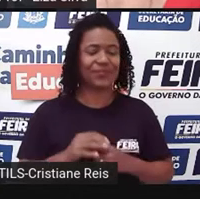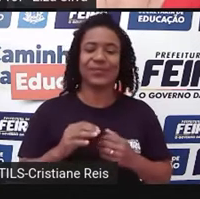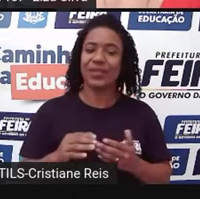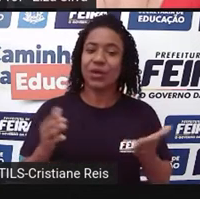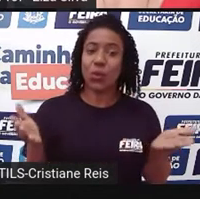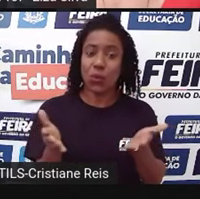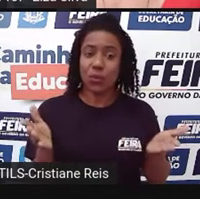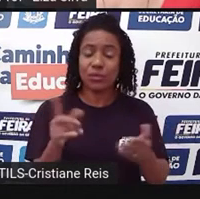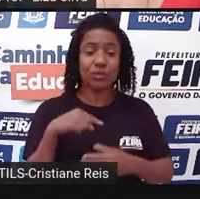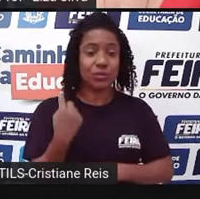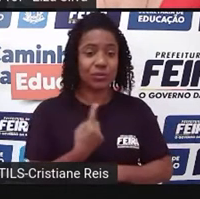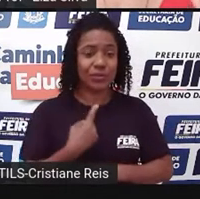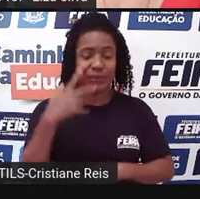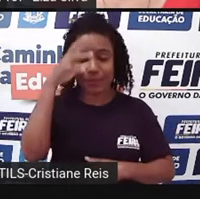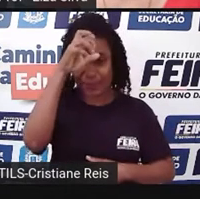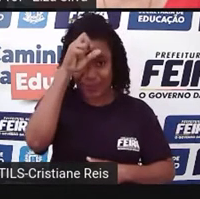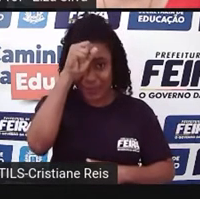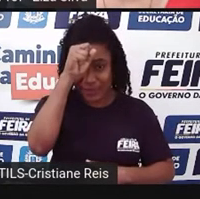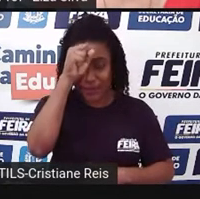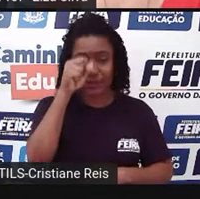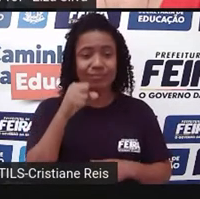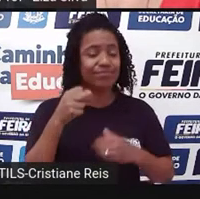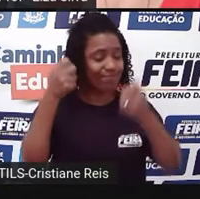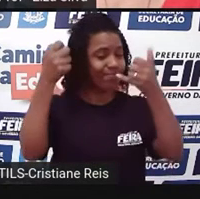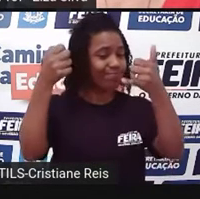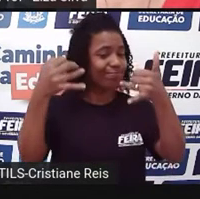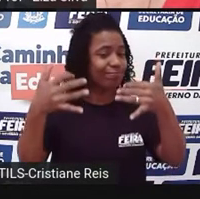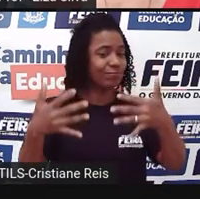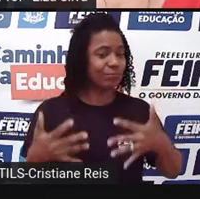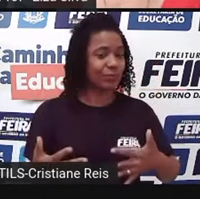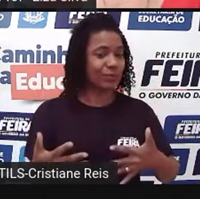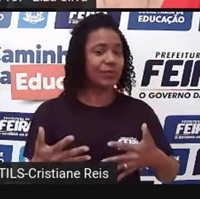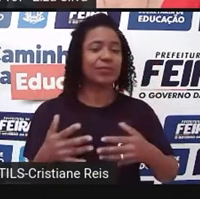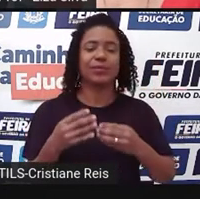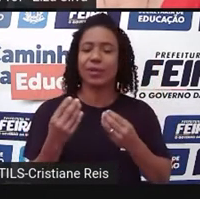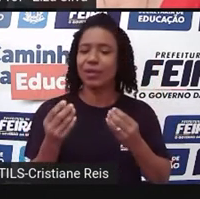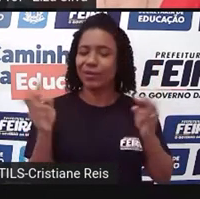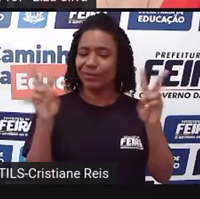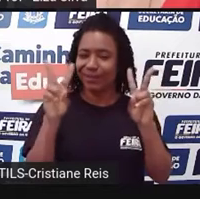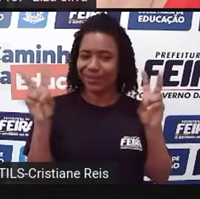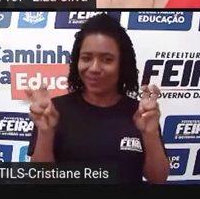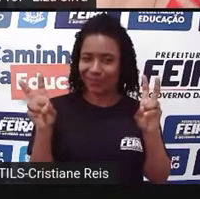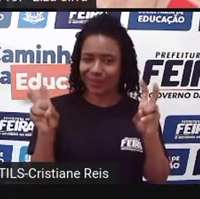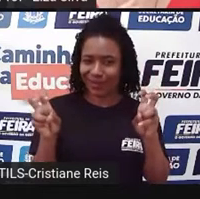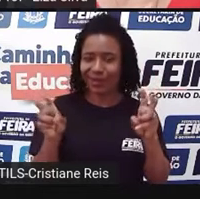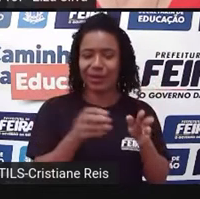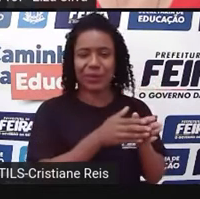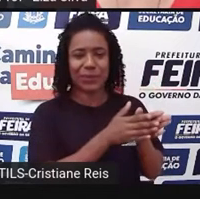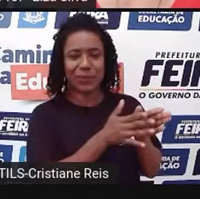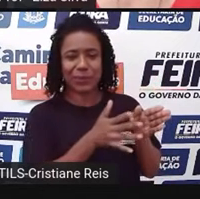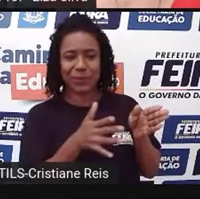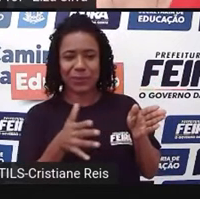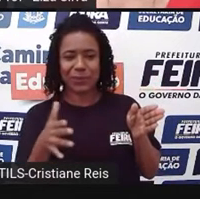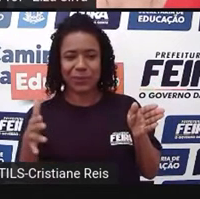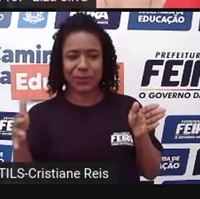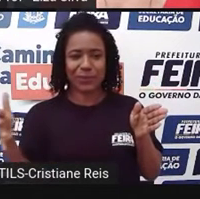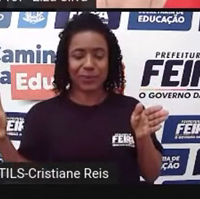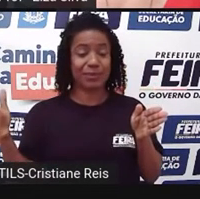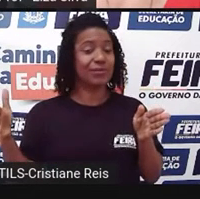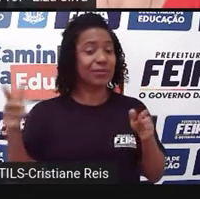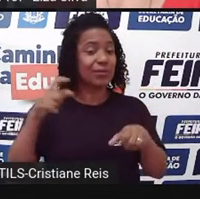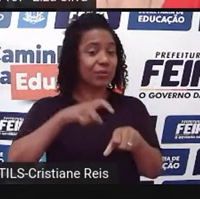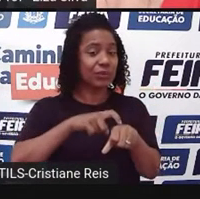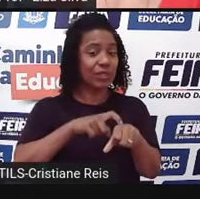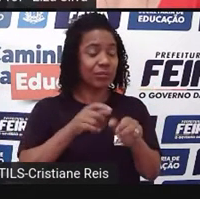nós vamos aprender e vamos falar sobre este tema o time Line que seria linha do